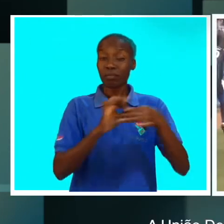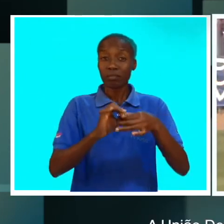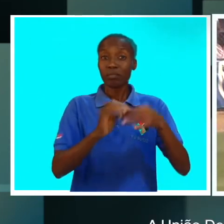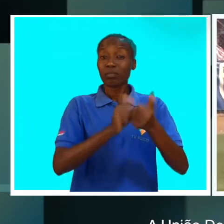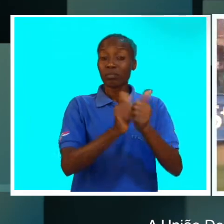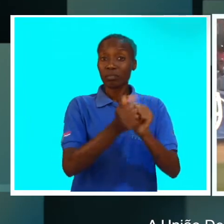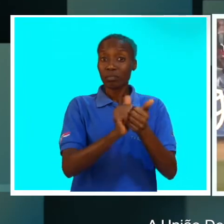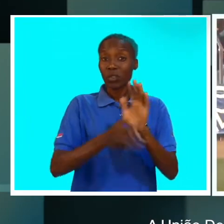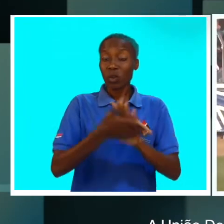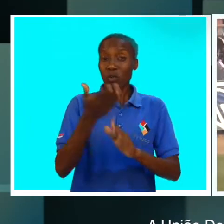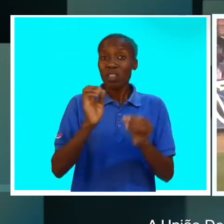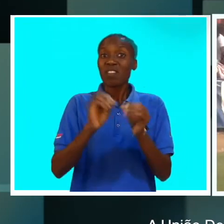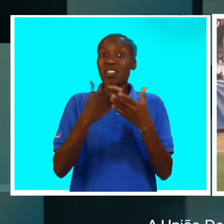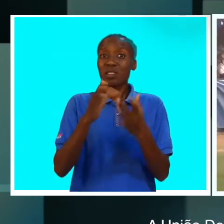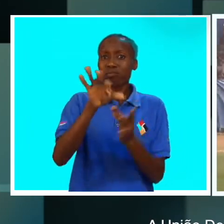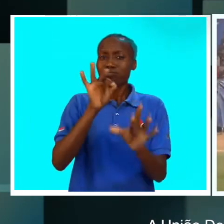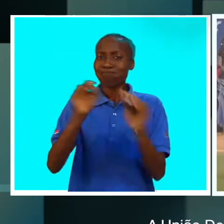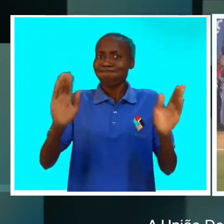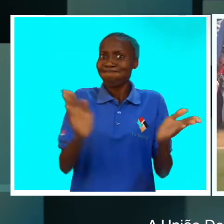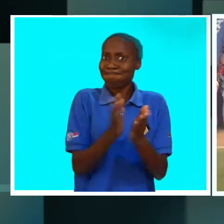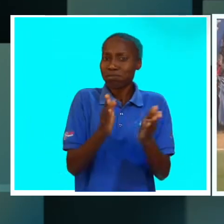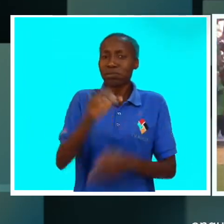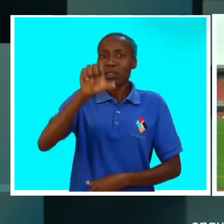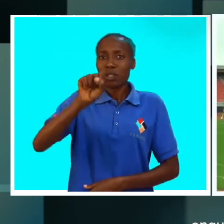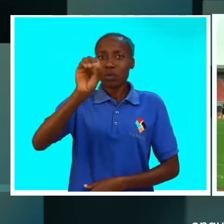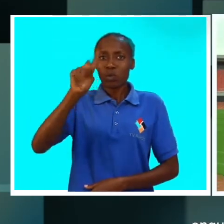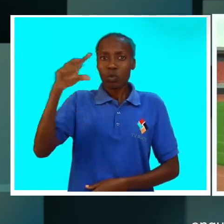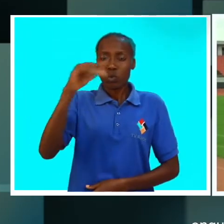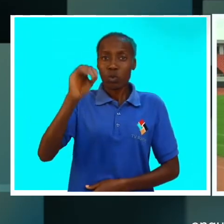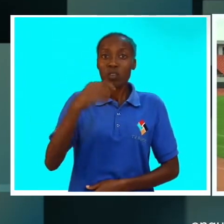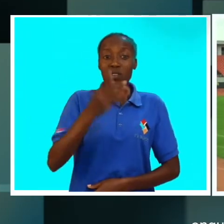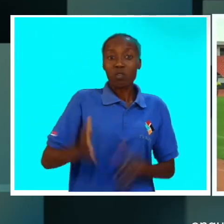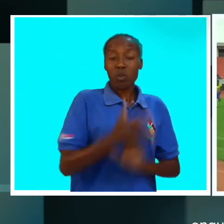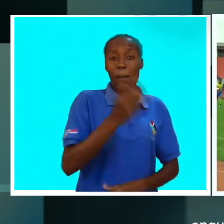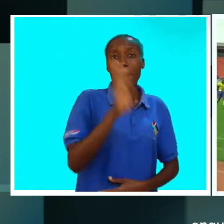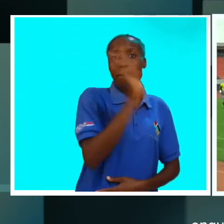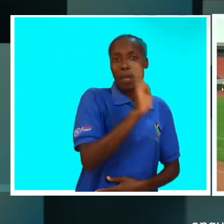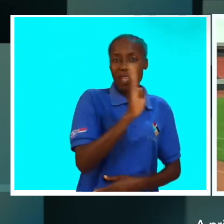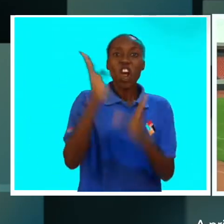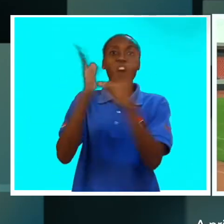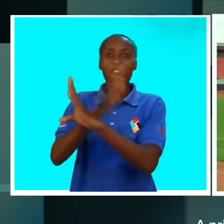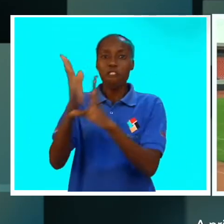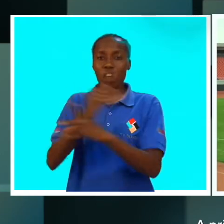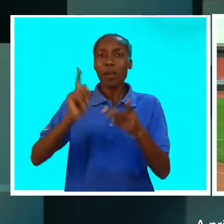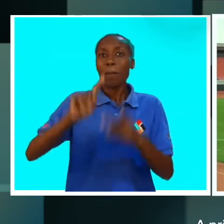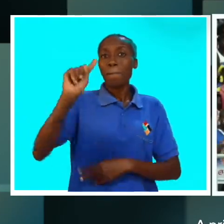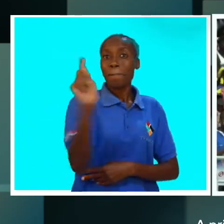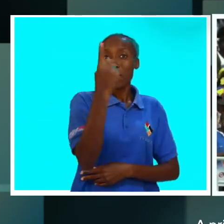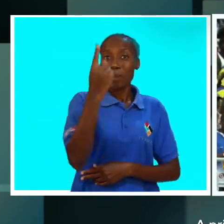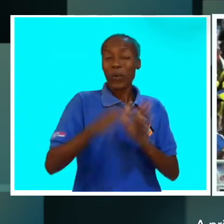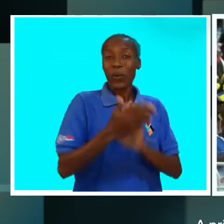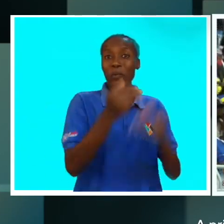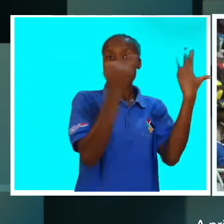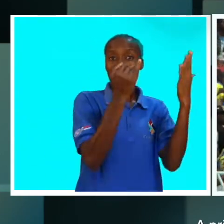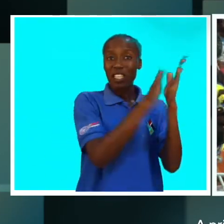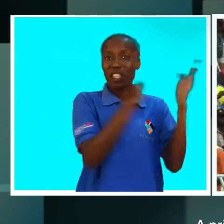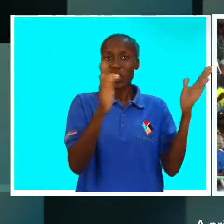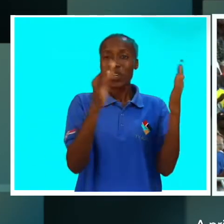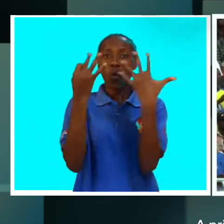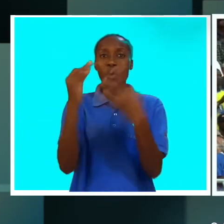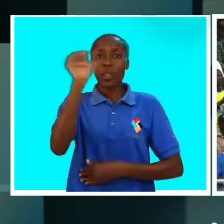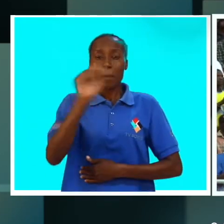A União Desportiva de Sungo começa a eliminatória no Caldeirão do Chiveve, enquanto os canarinhos começam fora. A primeira mão realiza-se entre 6 e